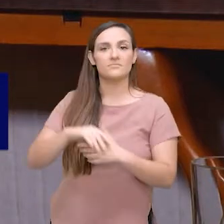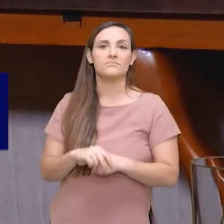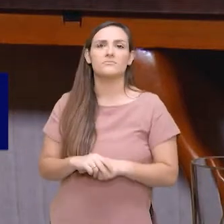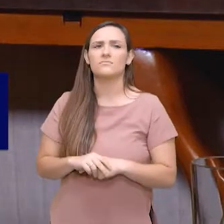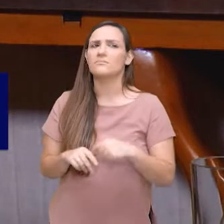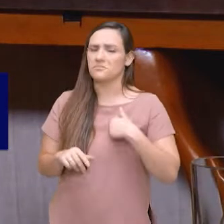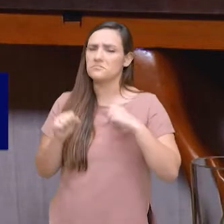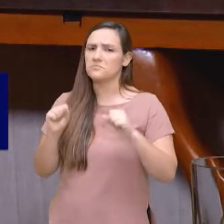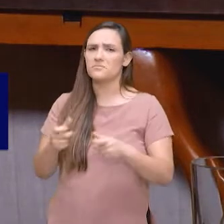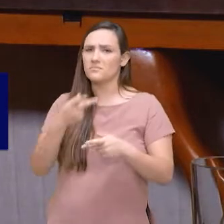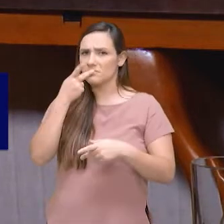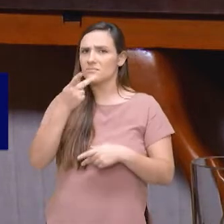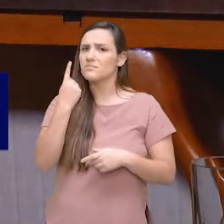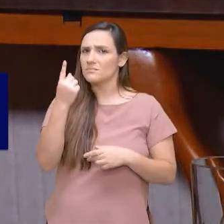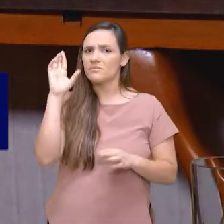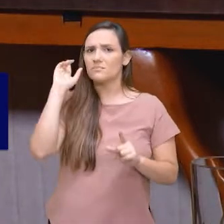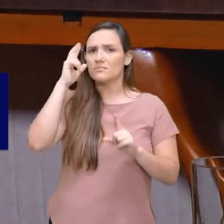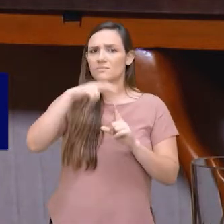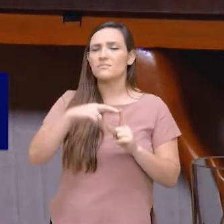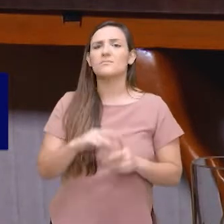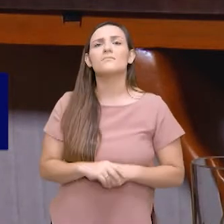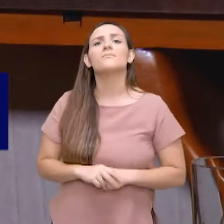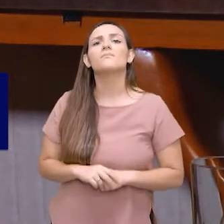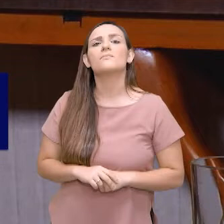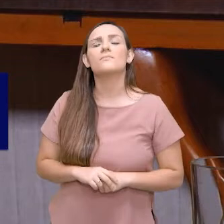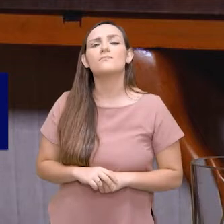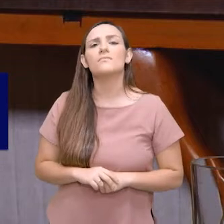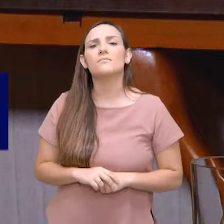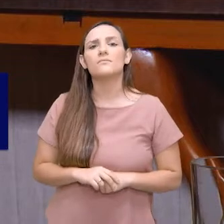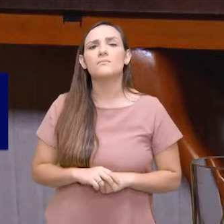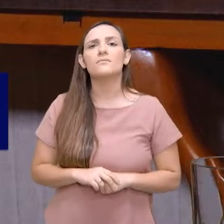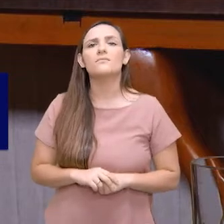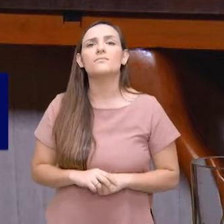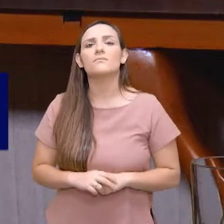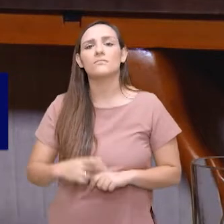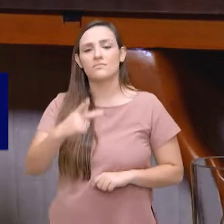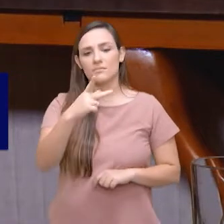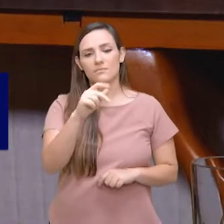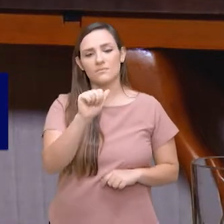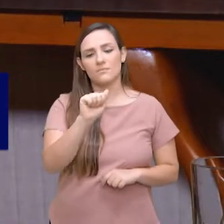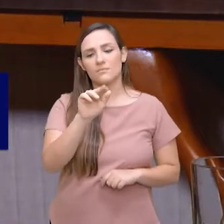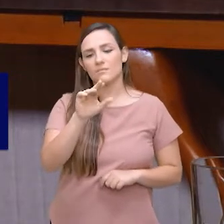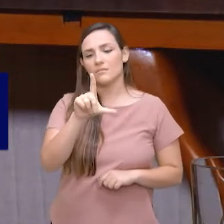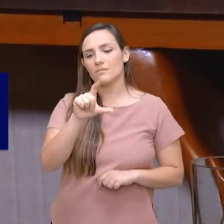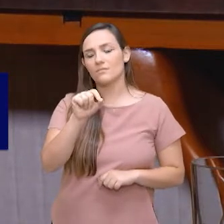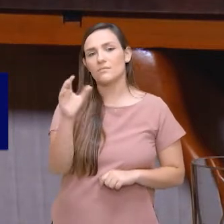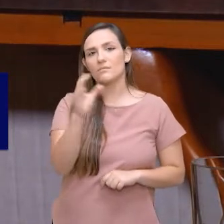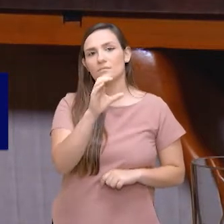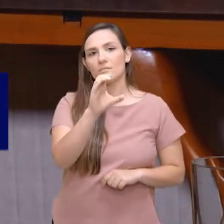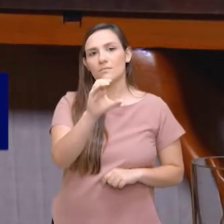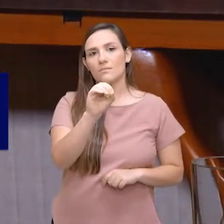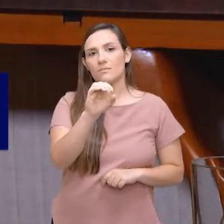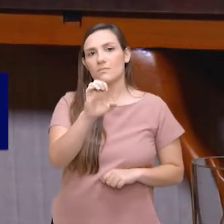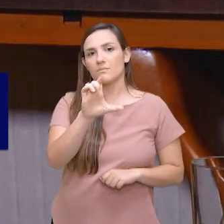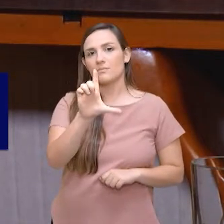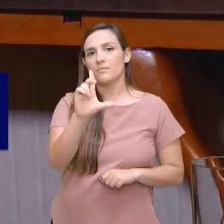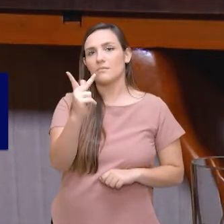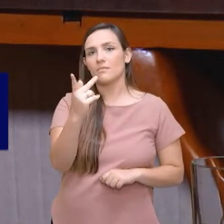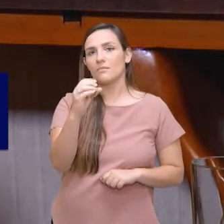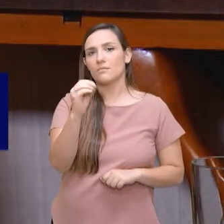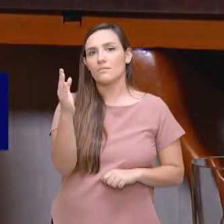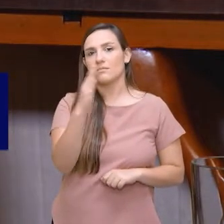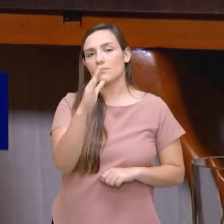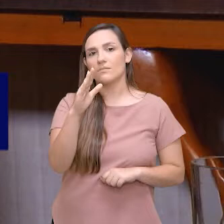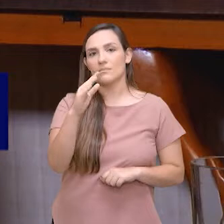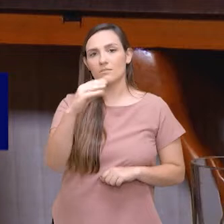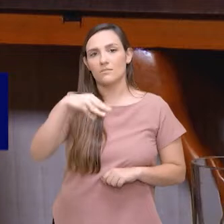dos baluartes do processo, por exemplo, mais recente, Dr. Paulo Coelho Machado.